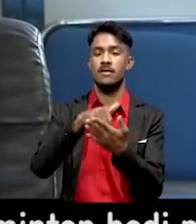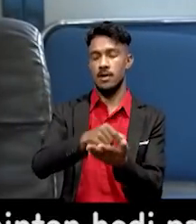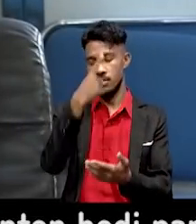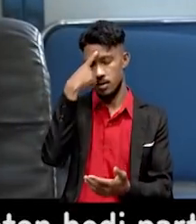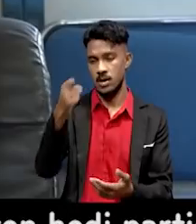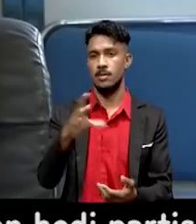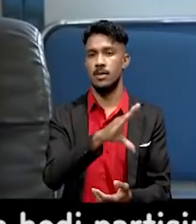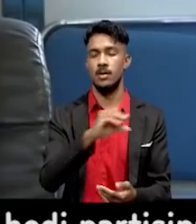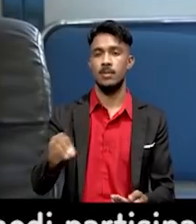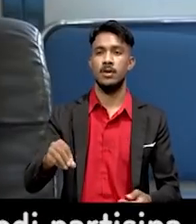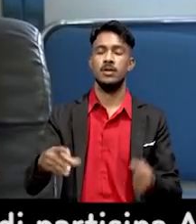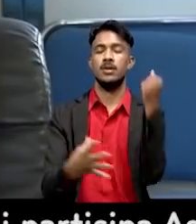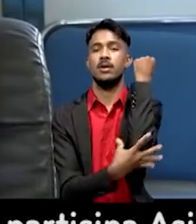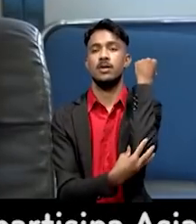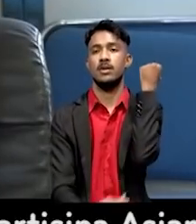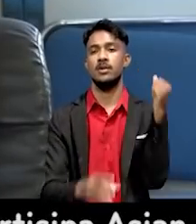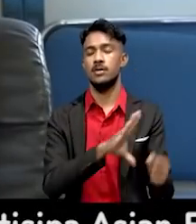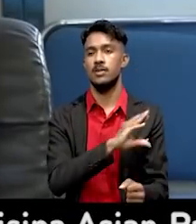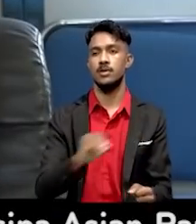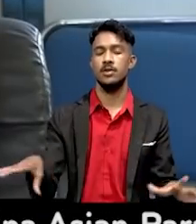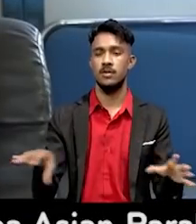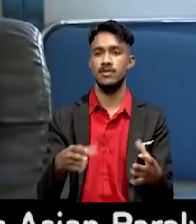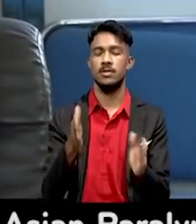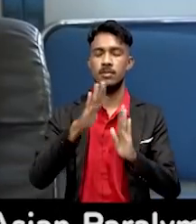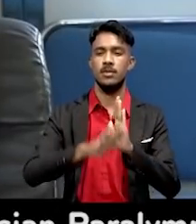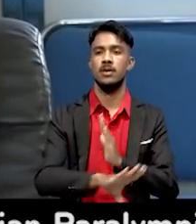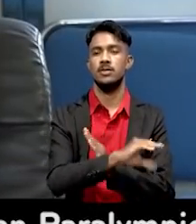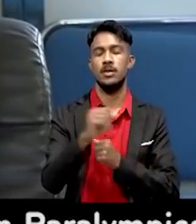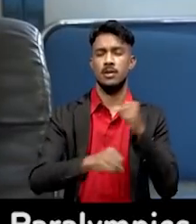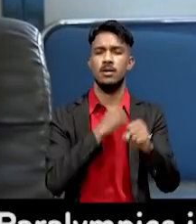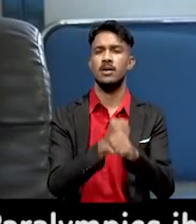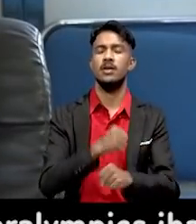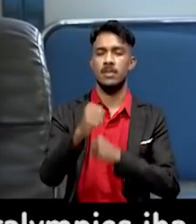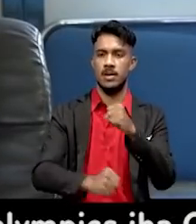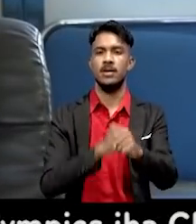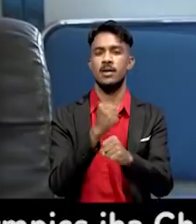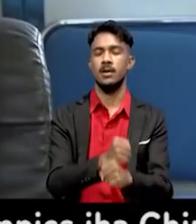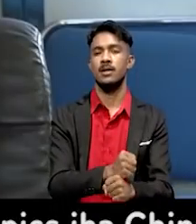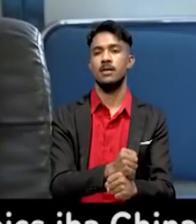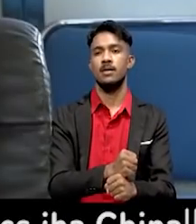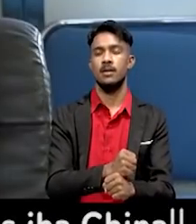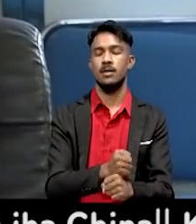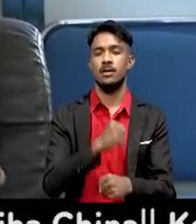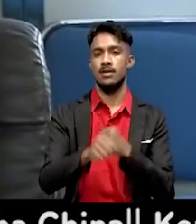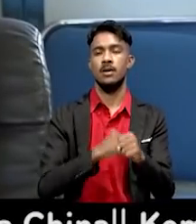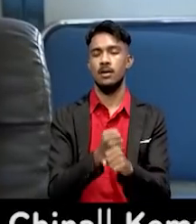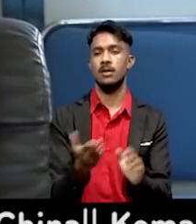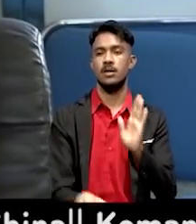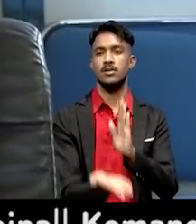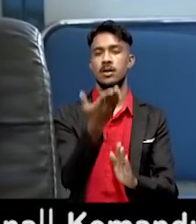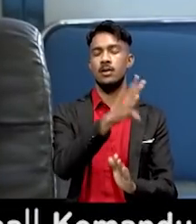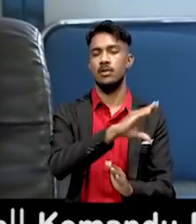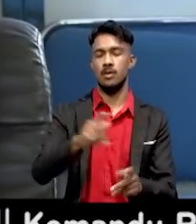de pobreza multidimensional e Timor né tinham batinam tinham ida né sai e Timor classificado no